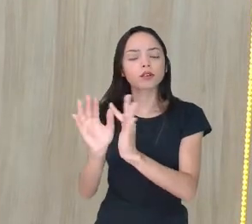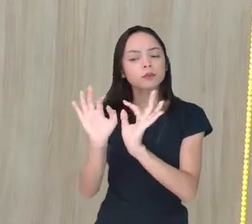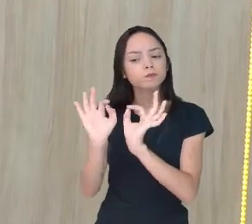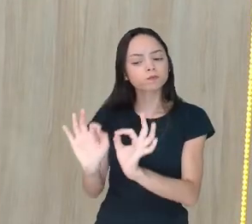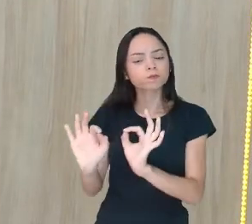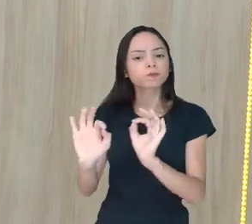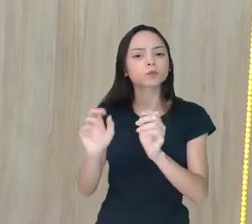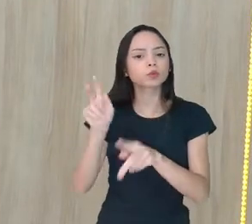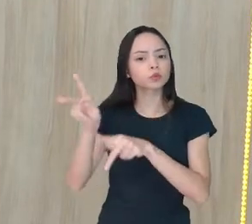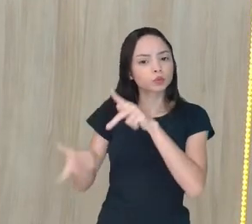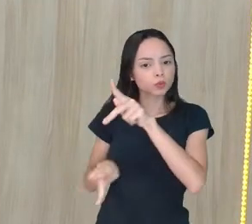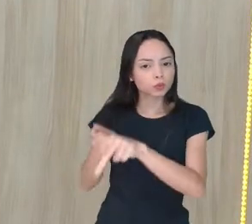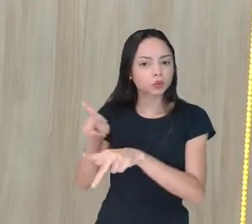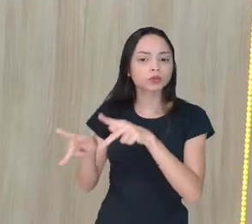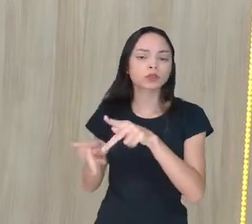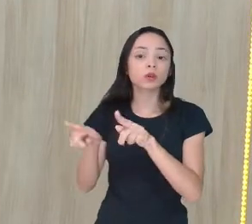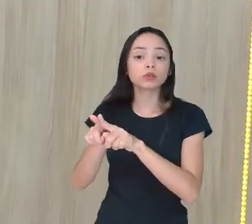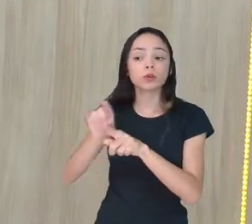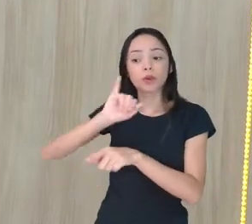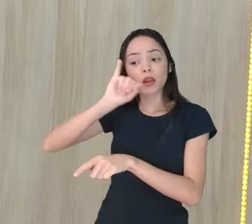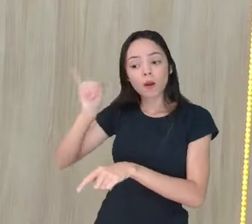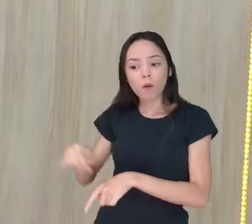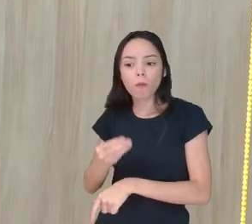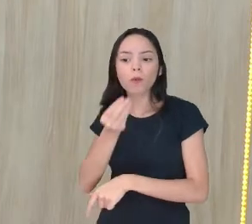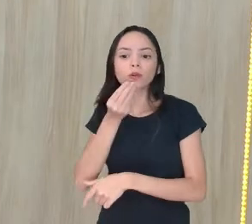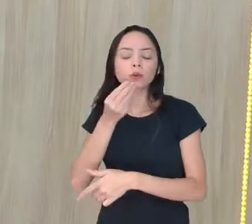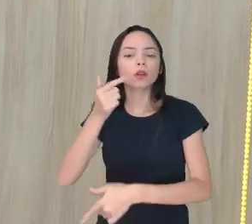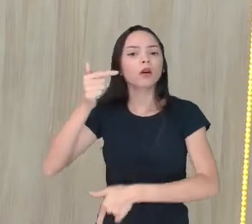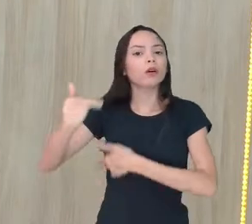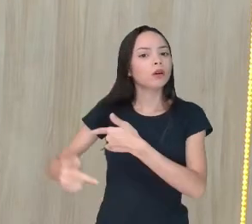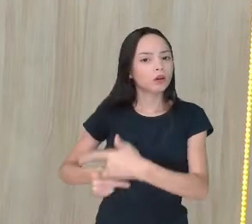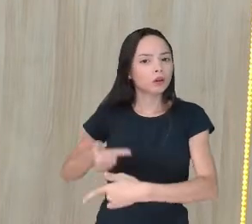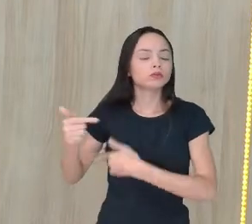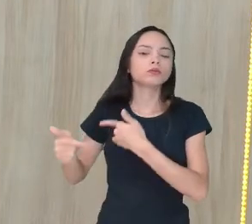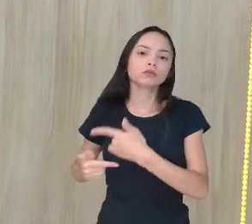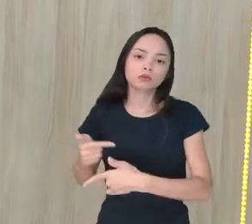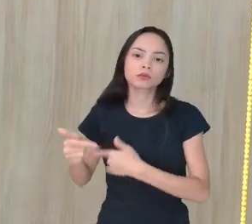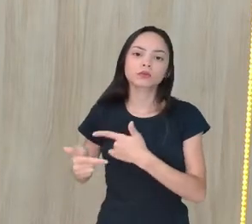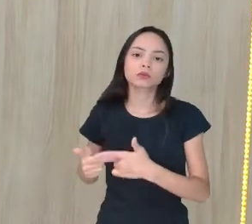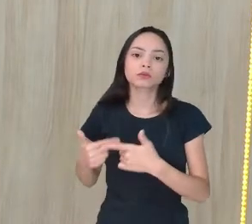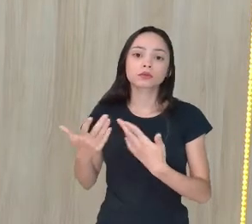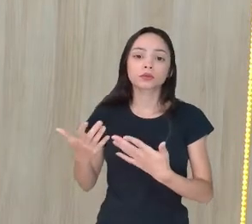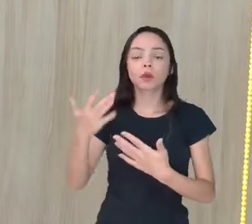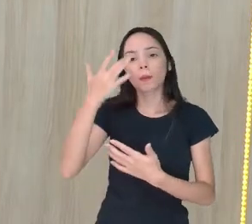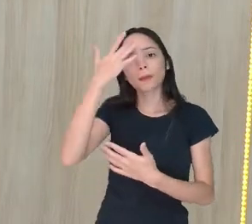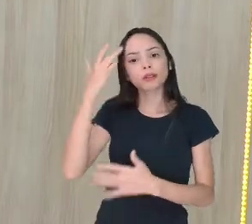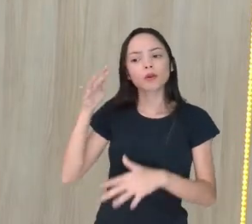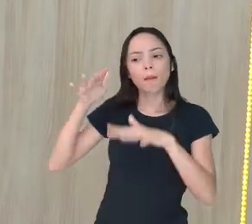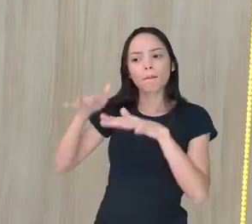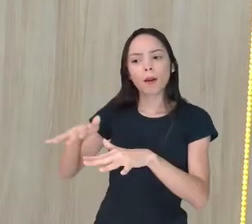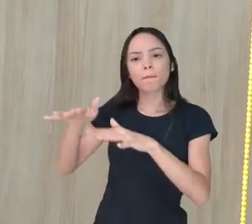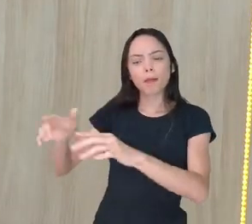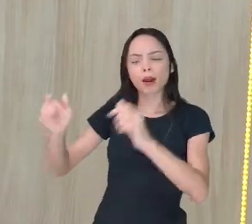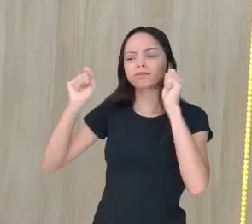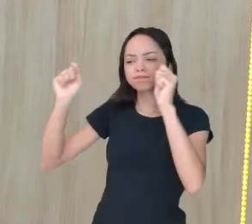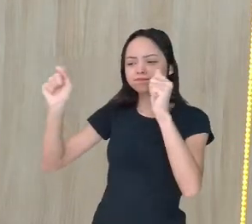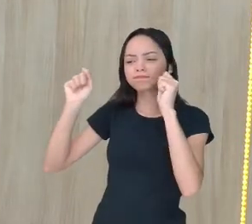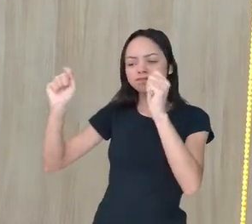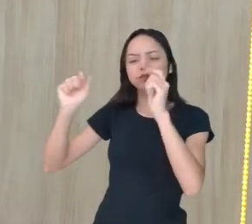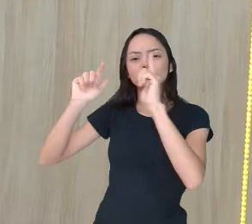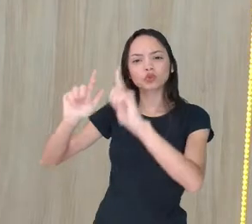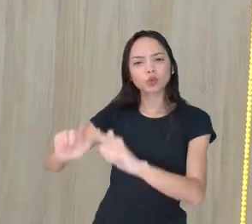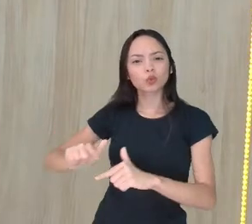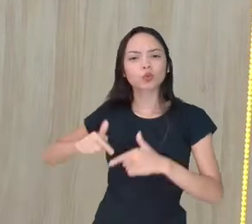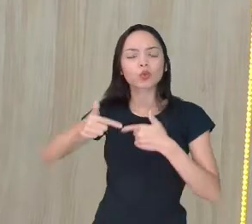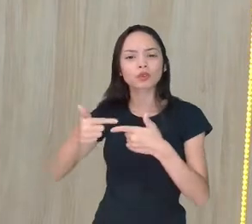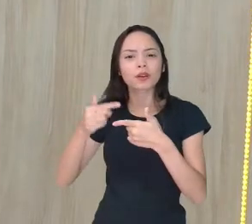essa população, oportunidade de emprego, certo? Então o pessoal sai muitas vezes lutando para